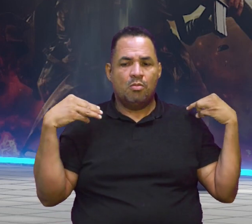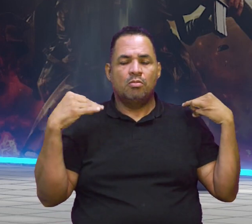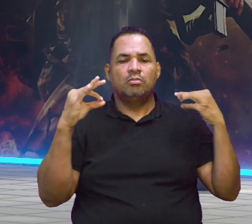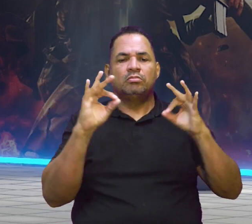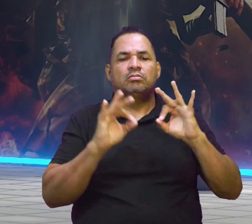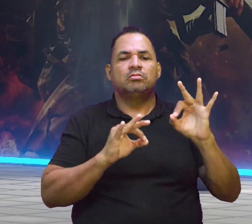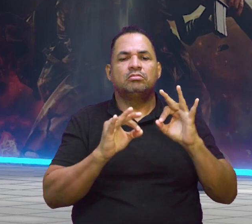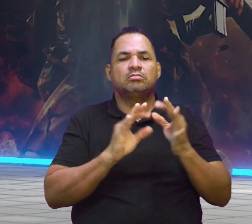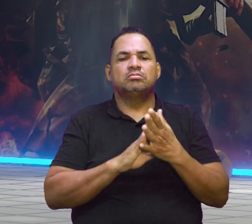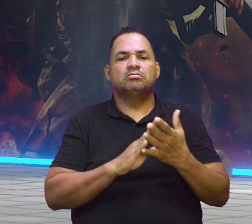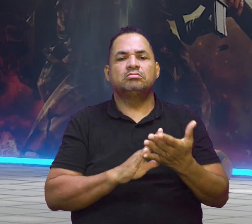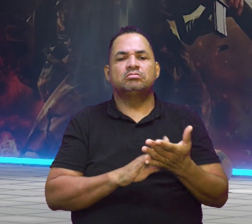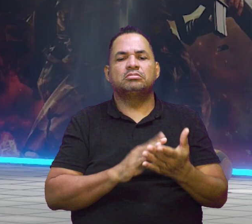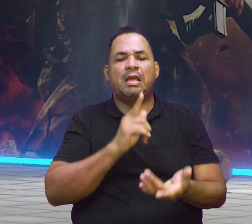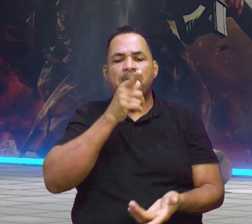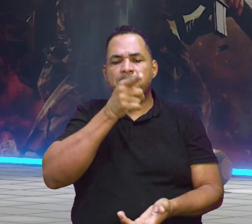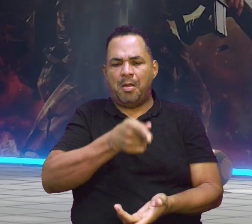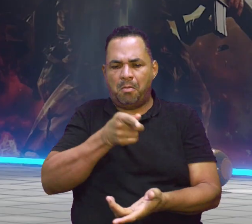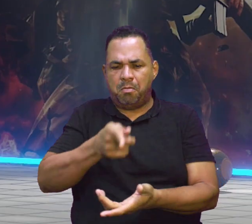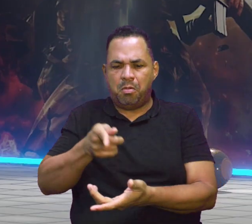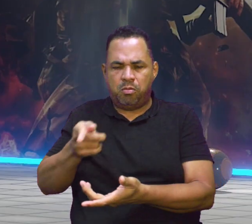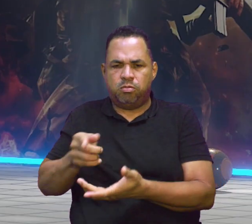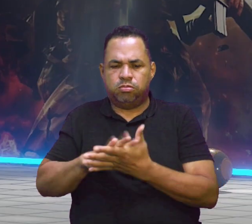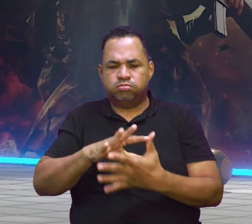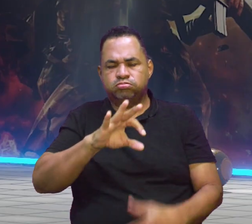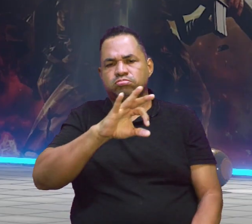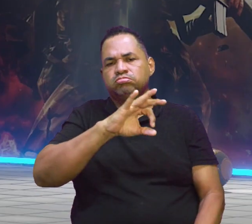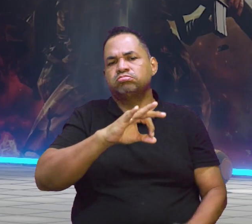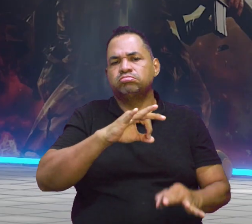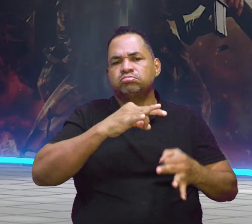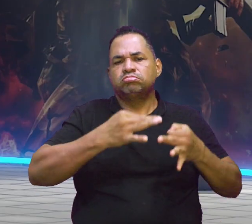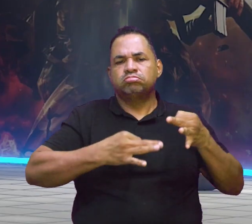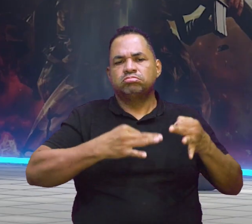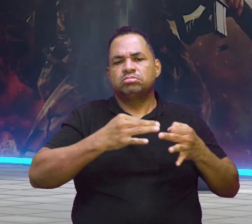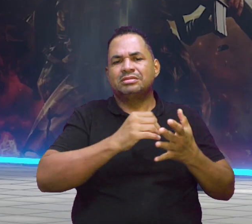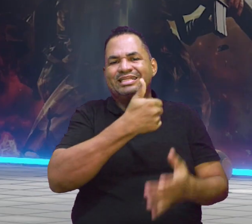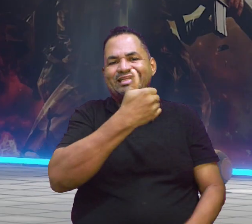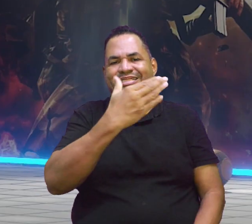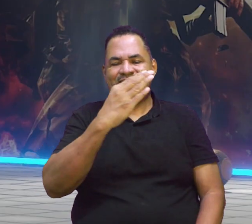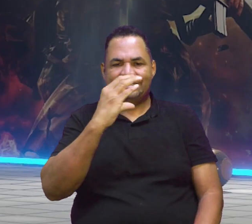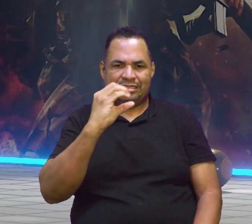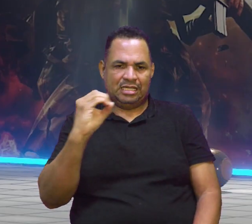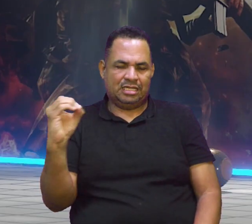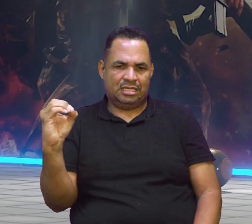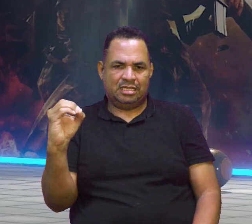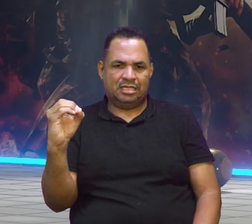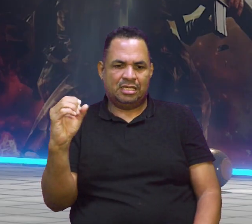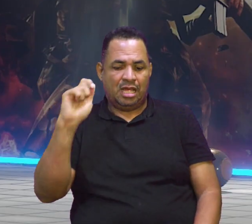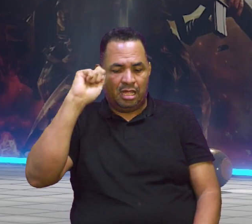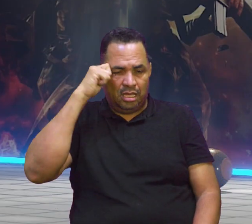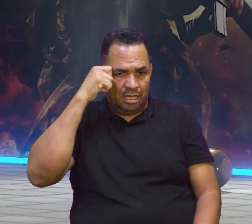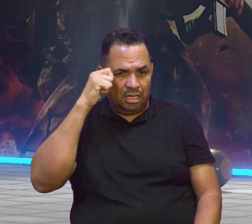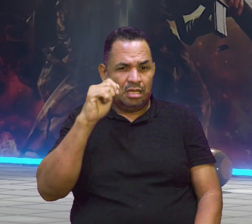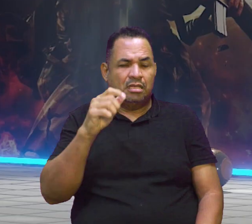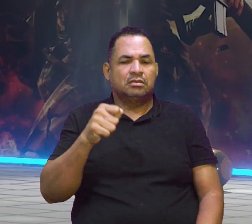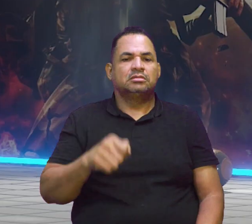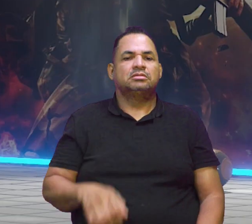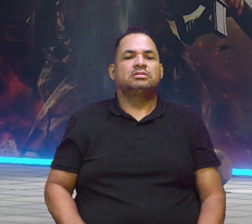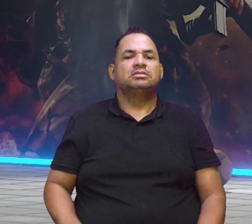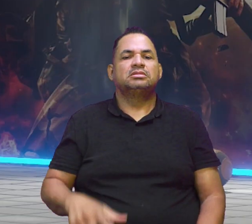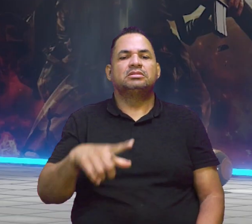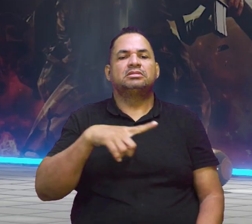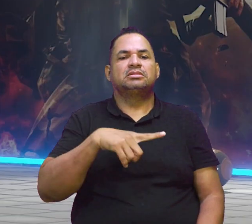condenar um marinheiro a 100 chibatadas. Então, esse marinheiro que era negro, ele vai receber como forma